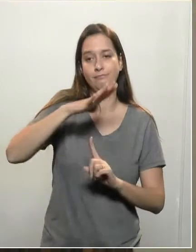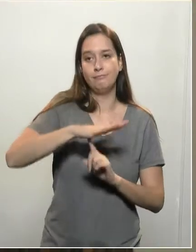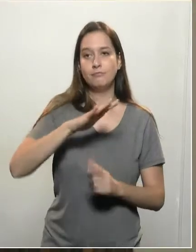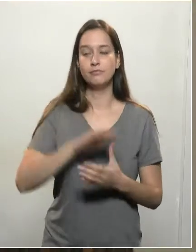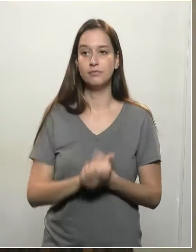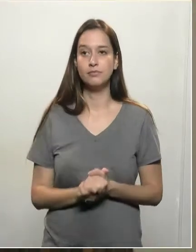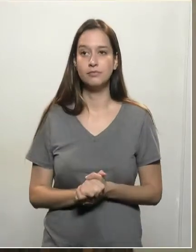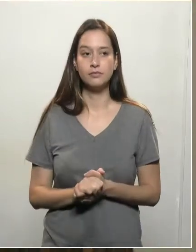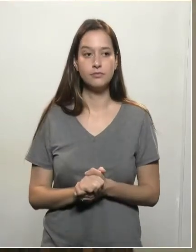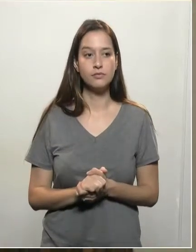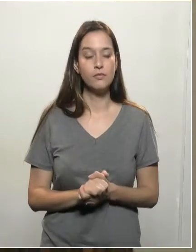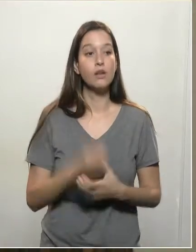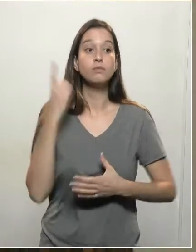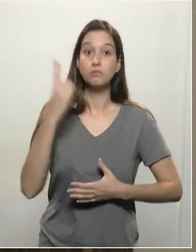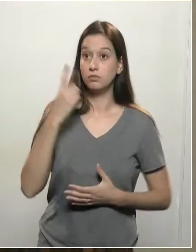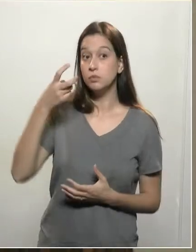Deputado Arilson, por favor, 30 segundos para concluir.